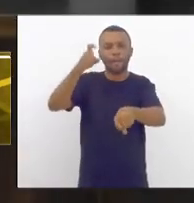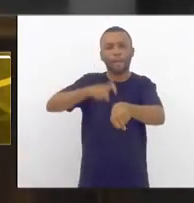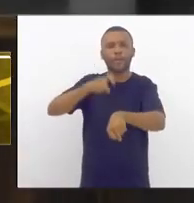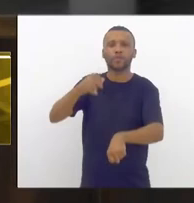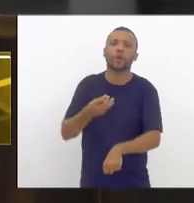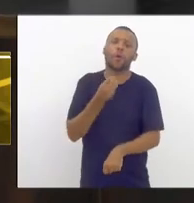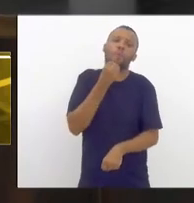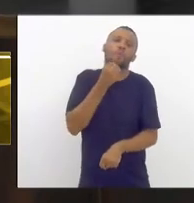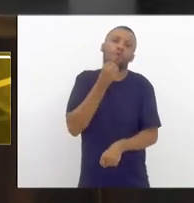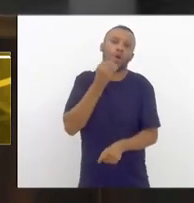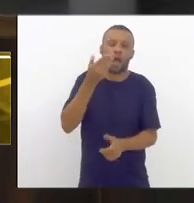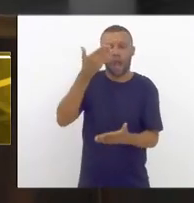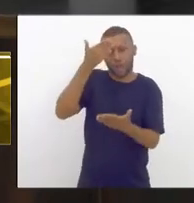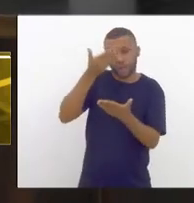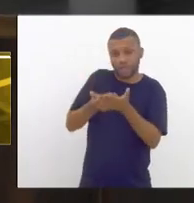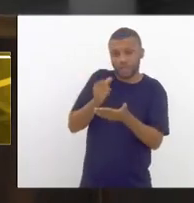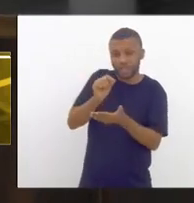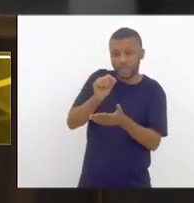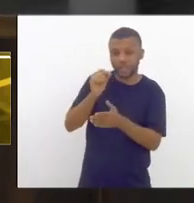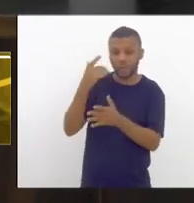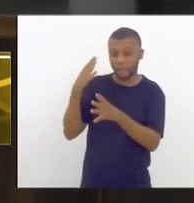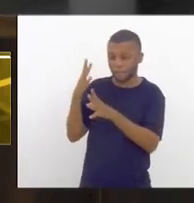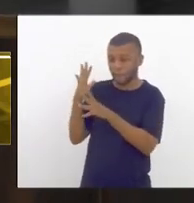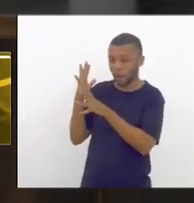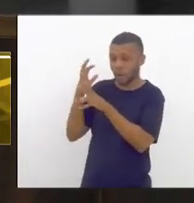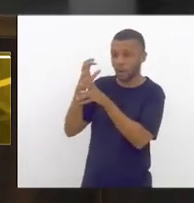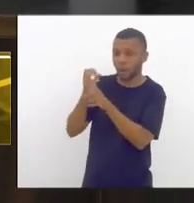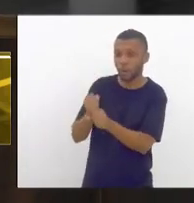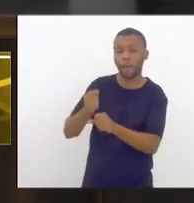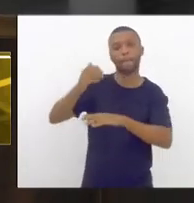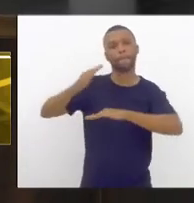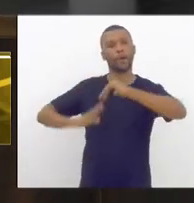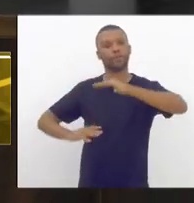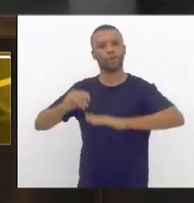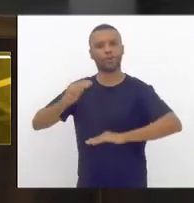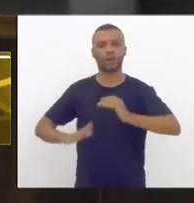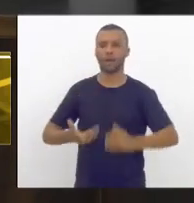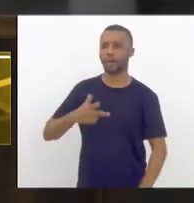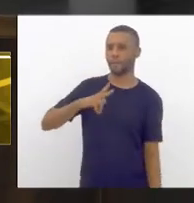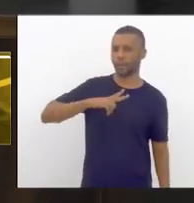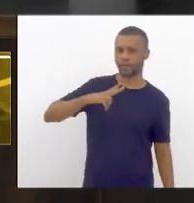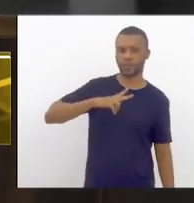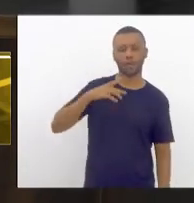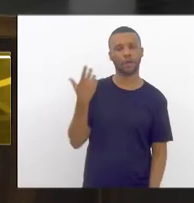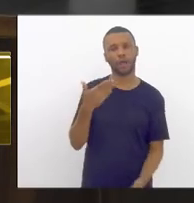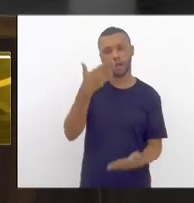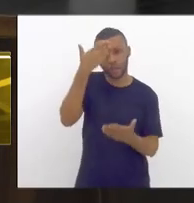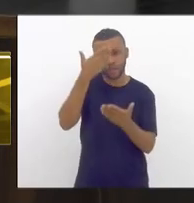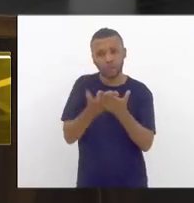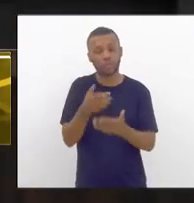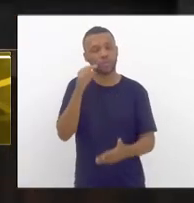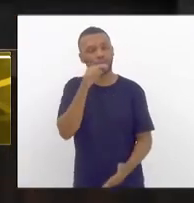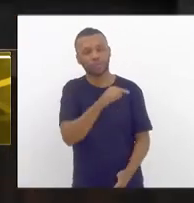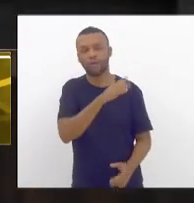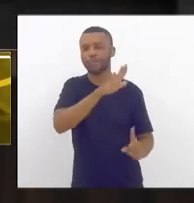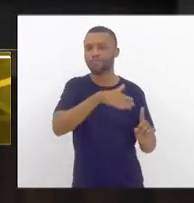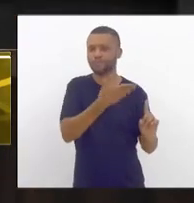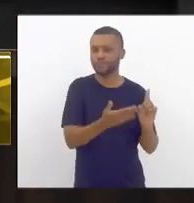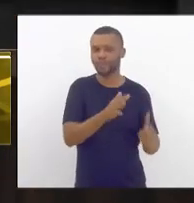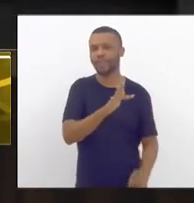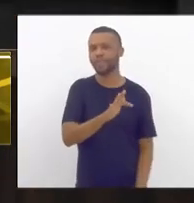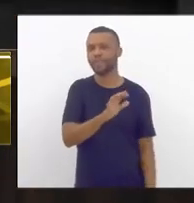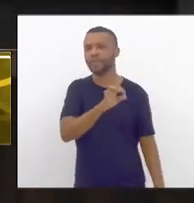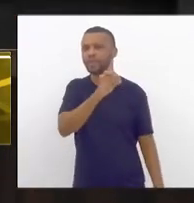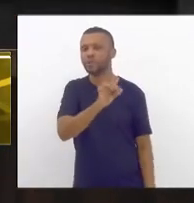acho que na sua trajetória profissional e pessoal acho que o doutor Fernando demonstra isso